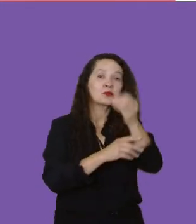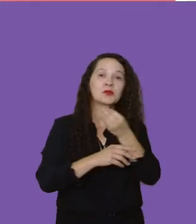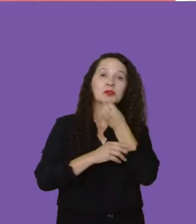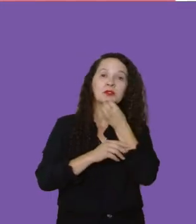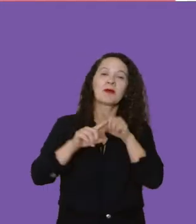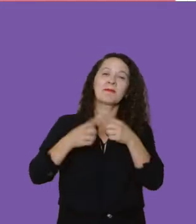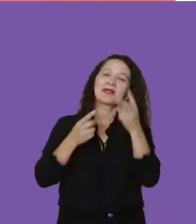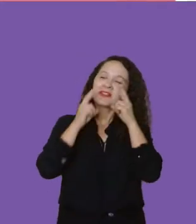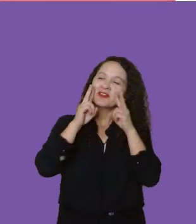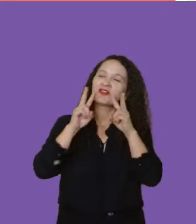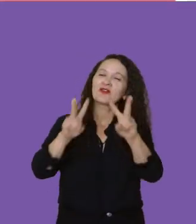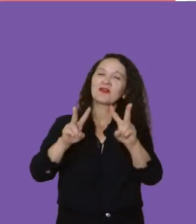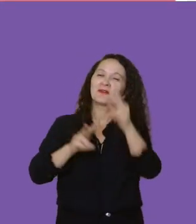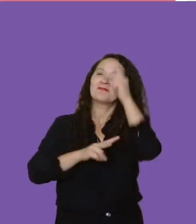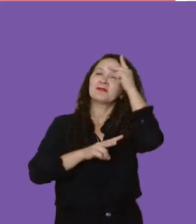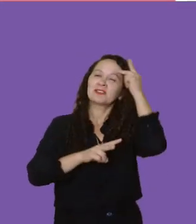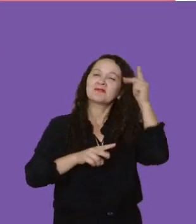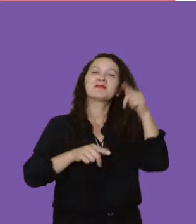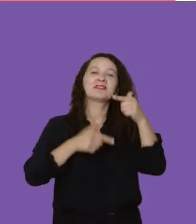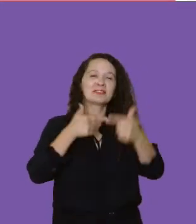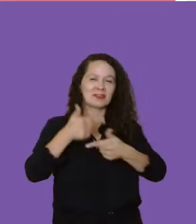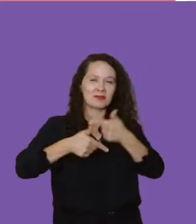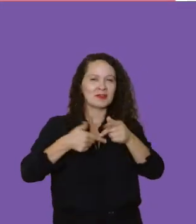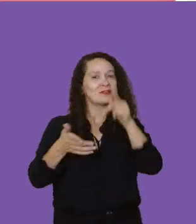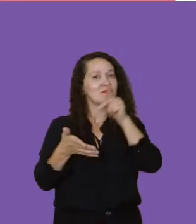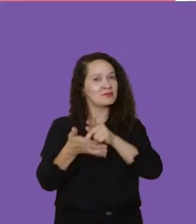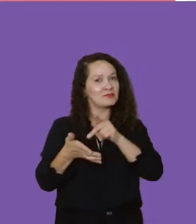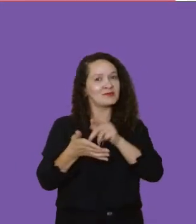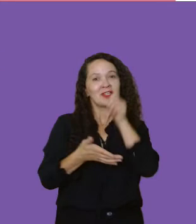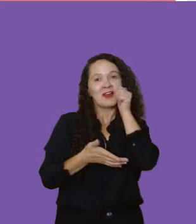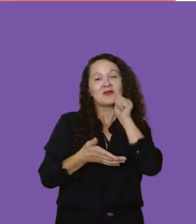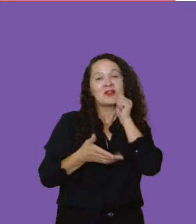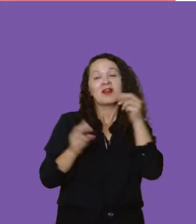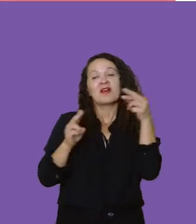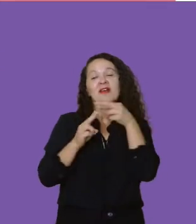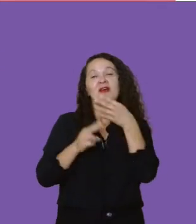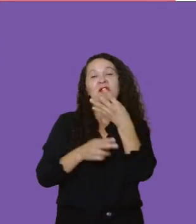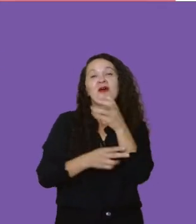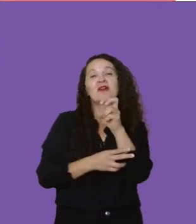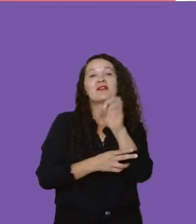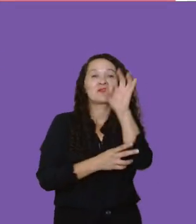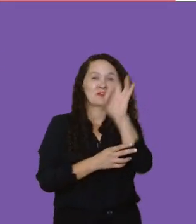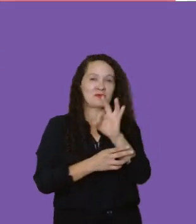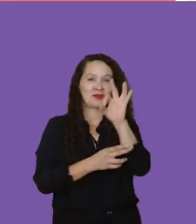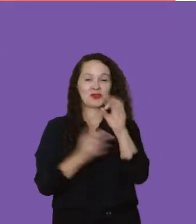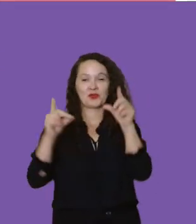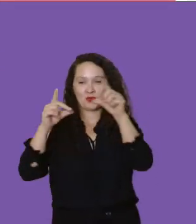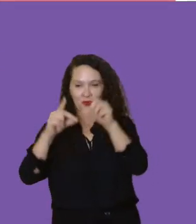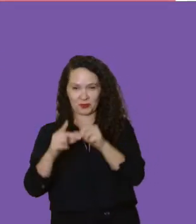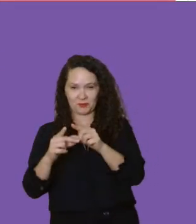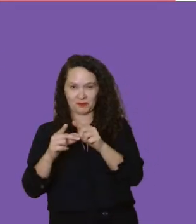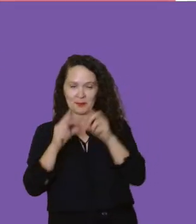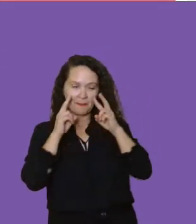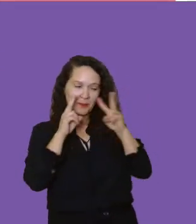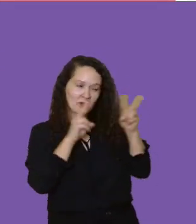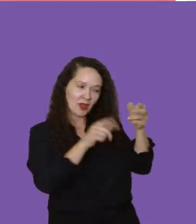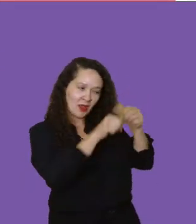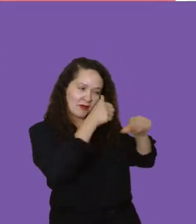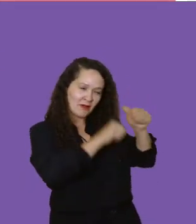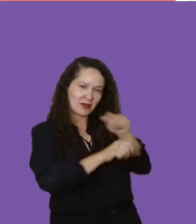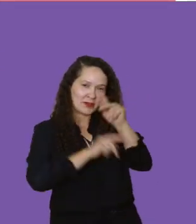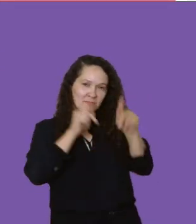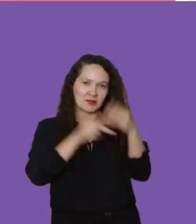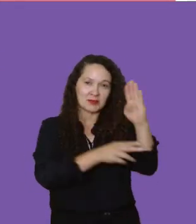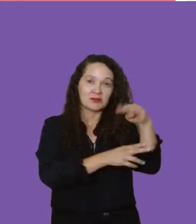entanto, quando a gente olha para quem está efetivamente no mercado de trabalho, as mulheres representam 45%. Quando a gente olha para a população fora